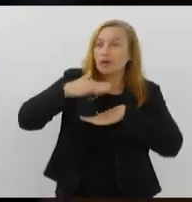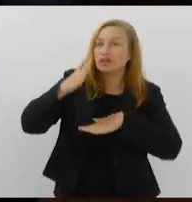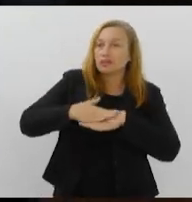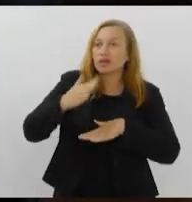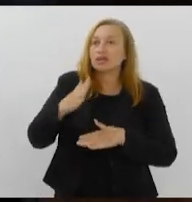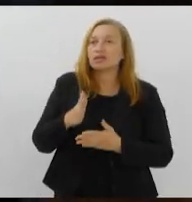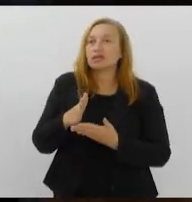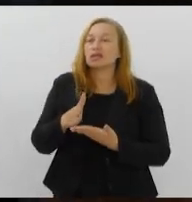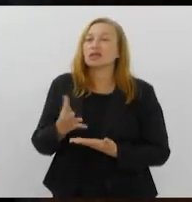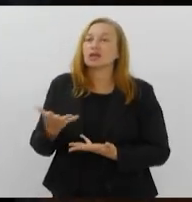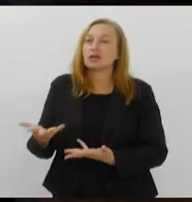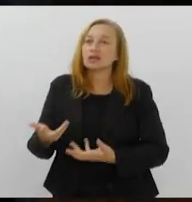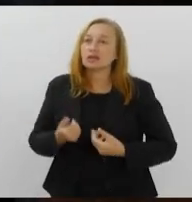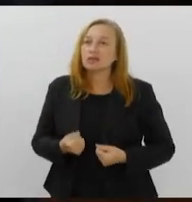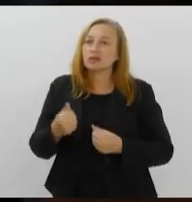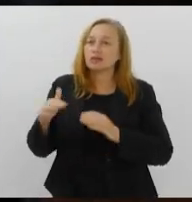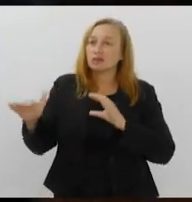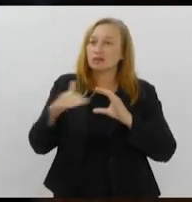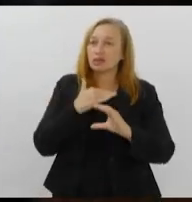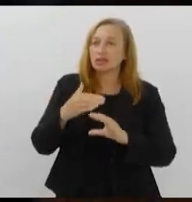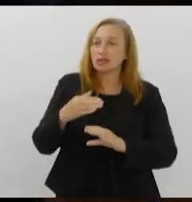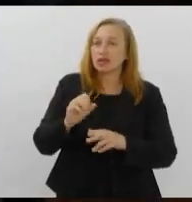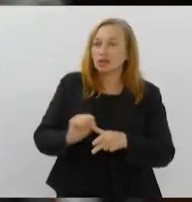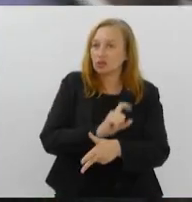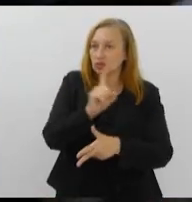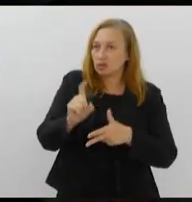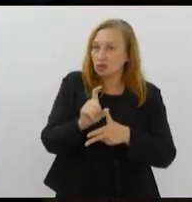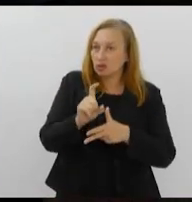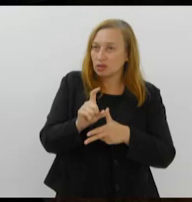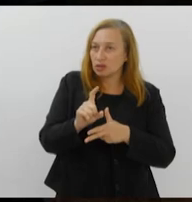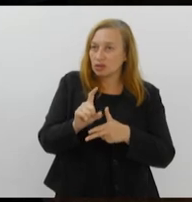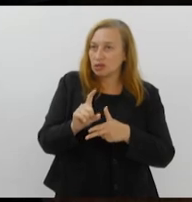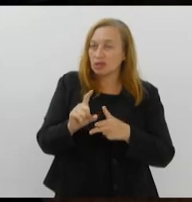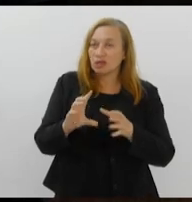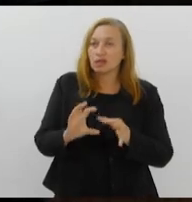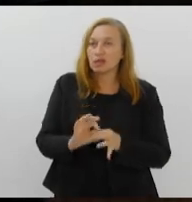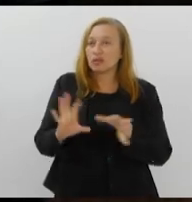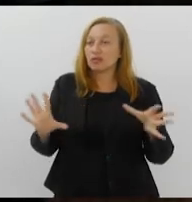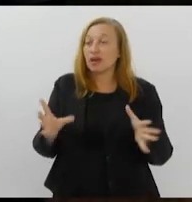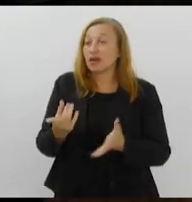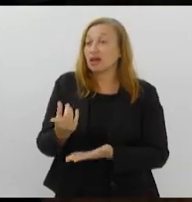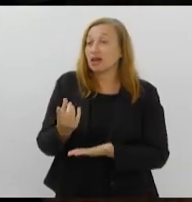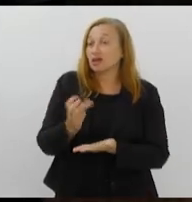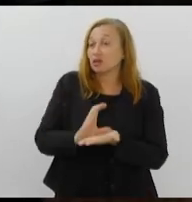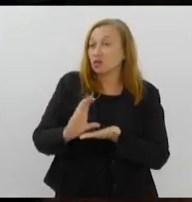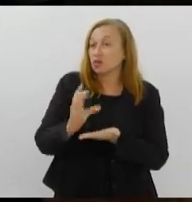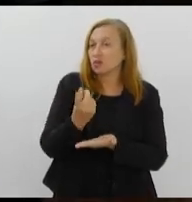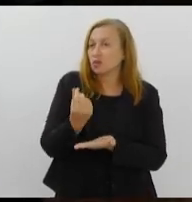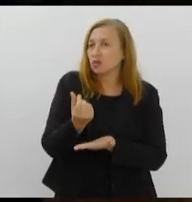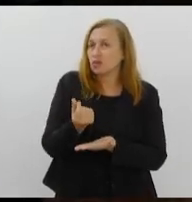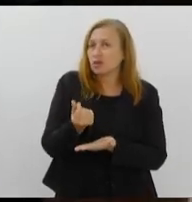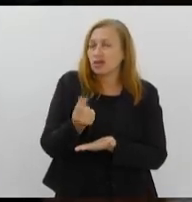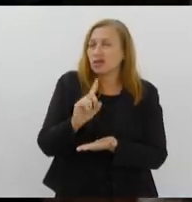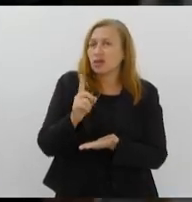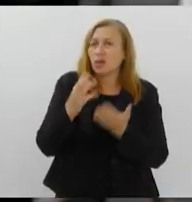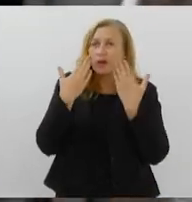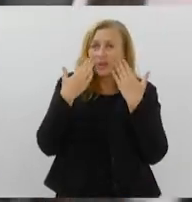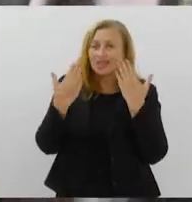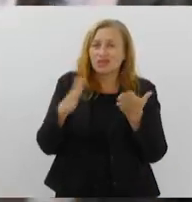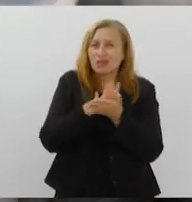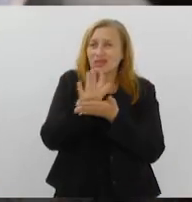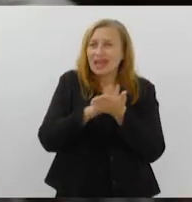gente recebe mensagens do Executivo abrindo mão de receitas sem apresentar um plano de arrecadação